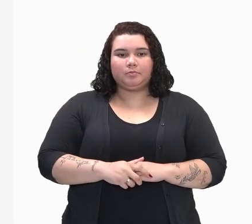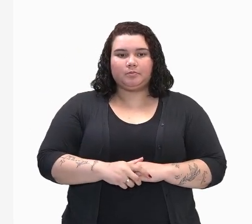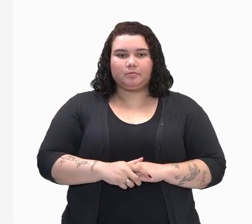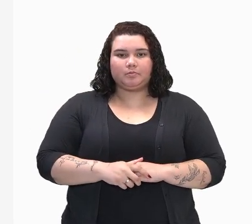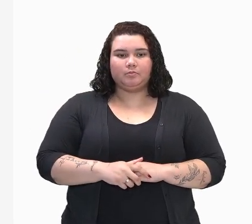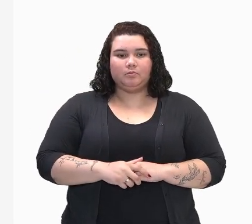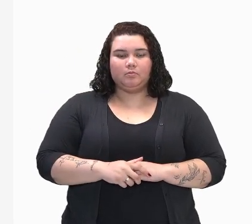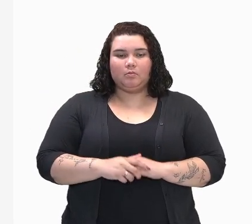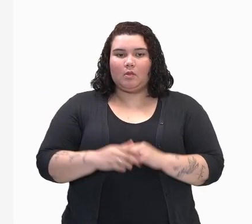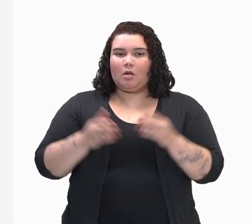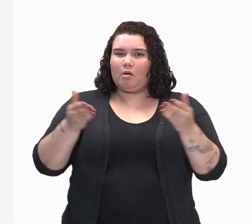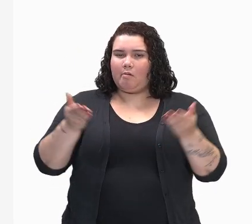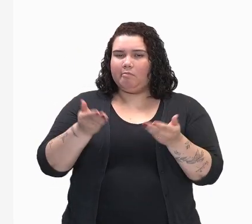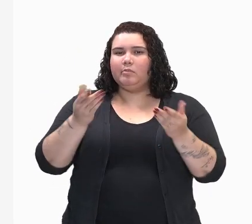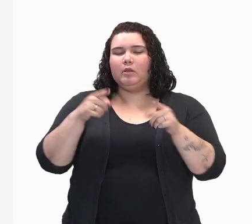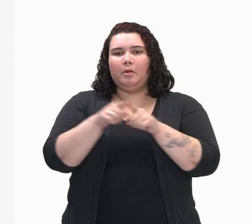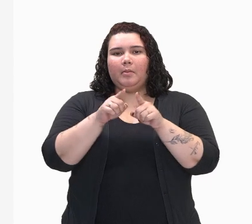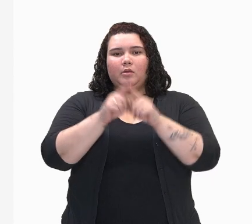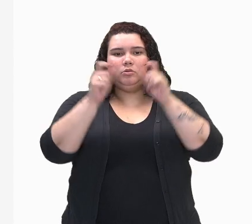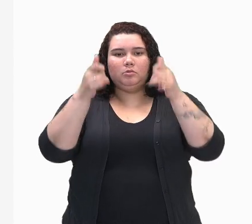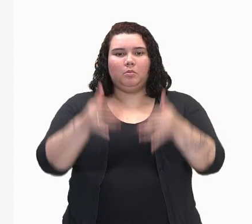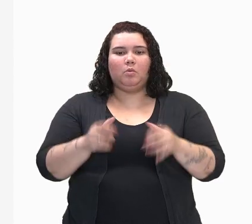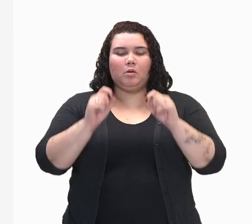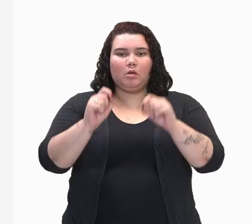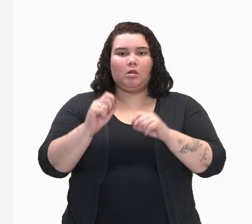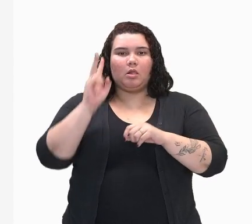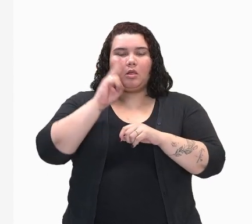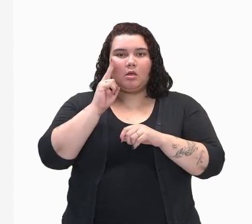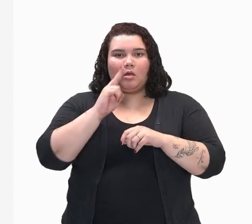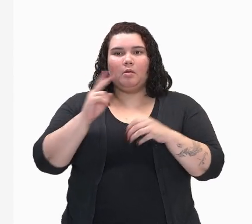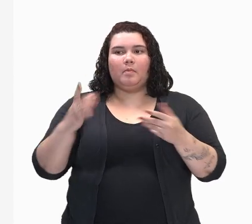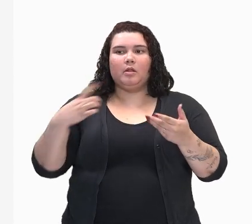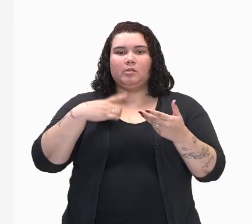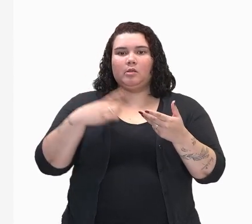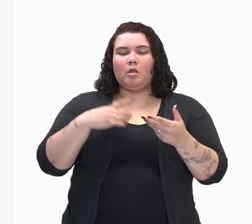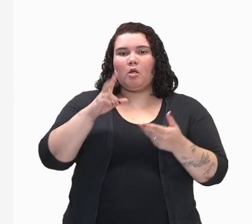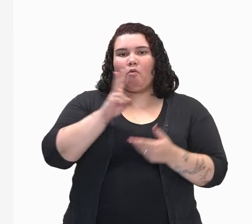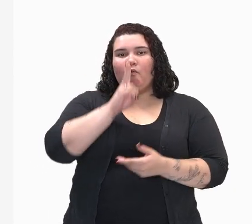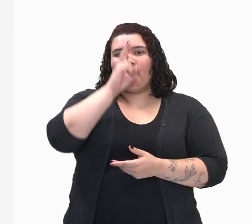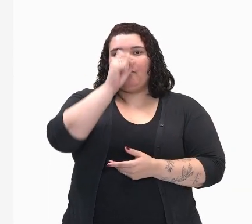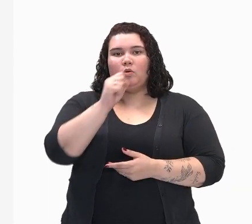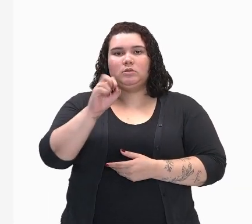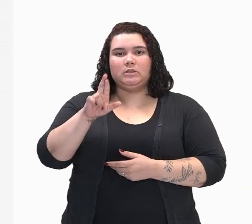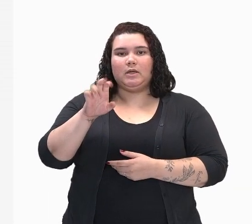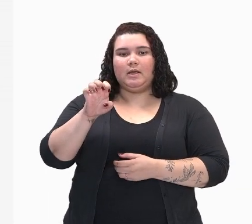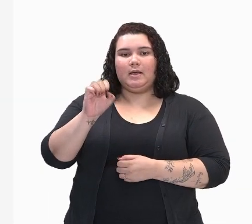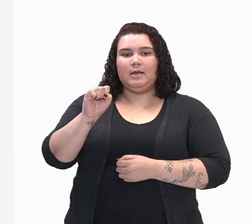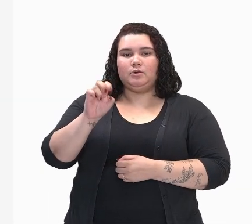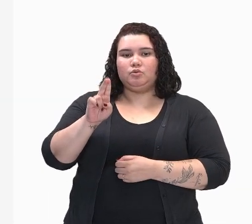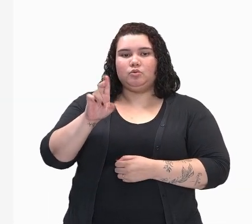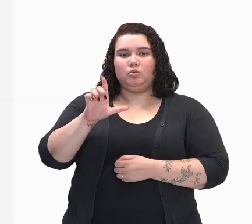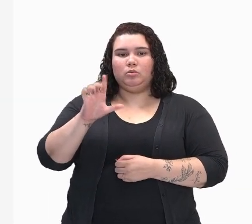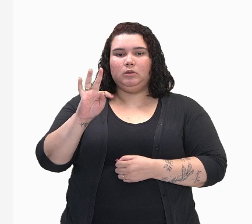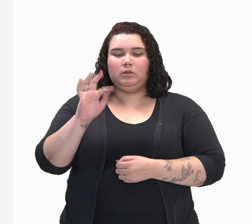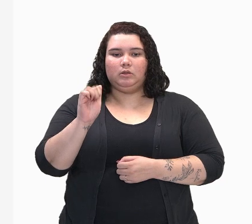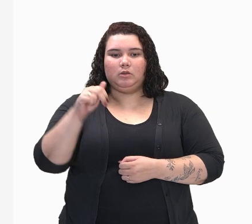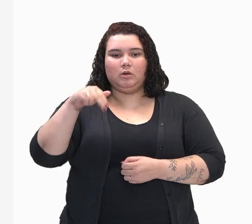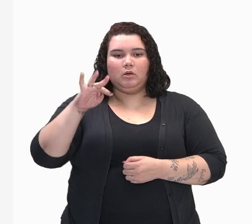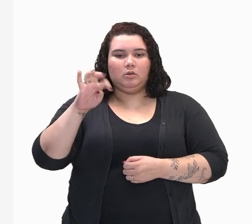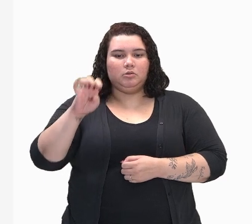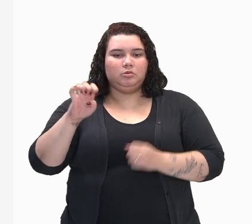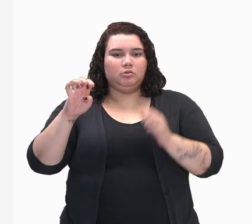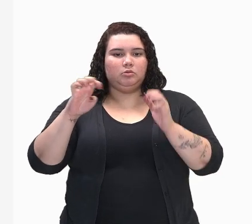pessoal, agora há pouco a gente falou da situação de equilíbrio e falou sobre força resultante. E aí vamos aqui relembrar o que é, então, uma